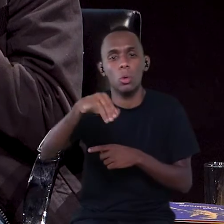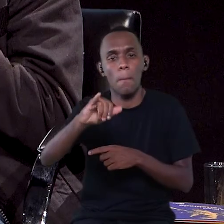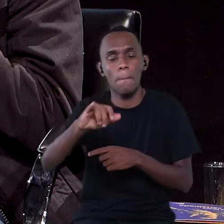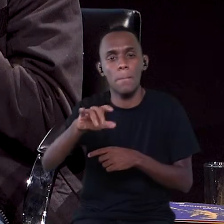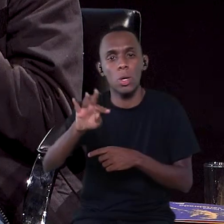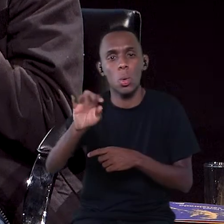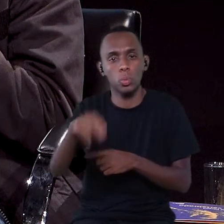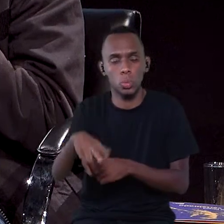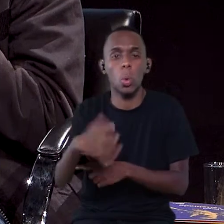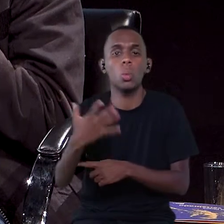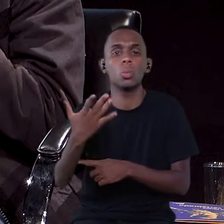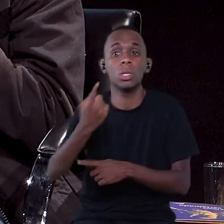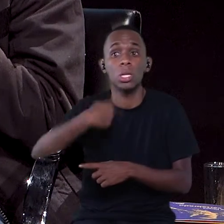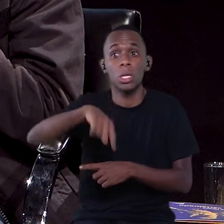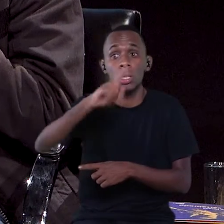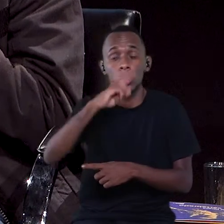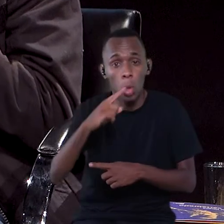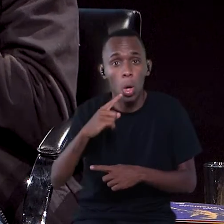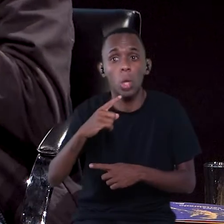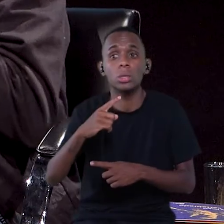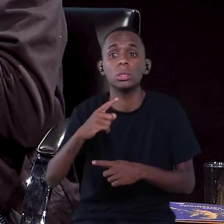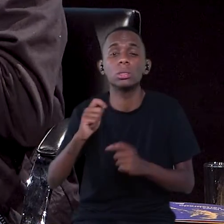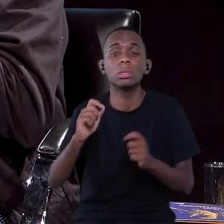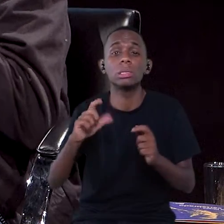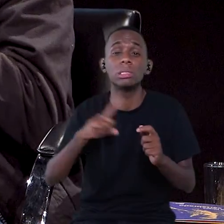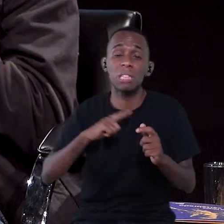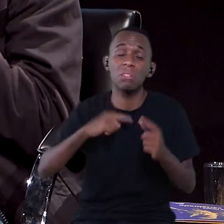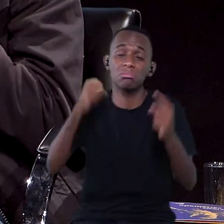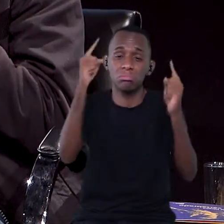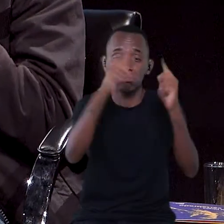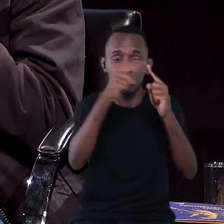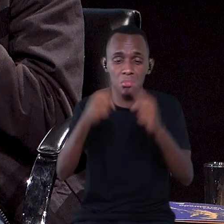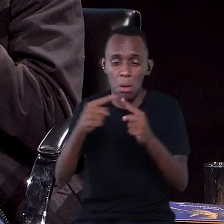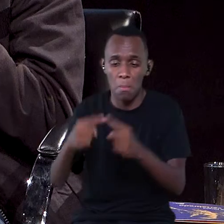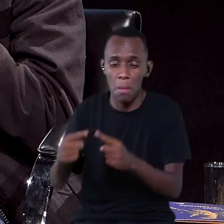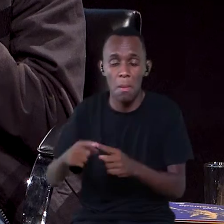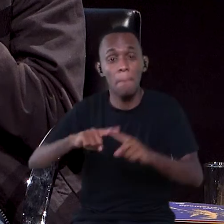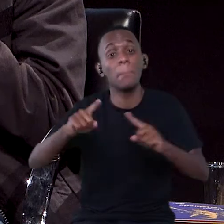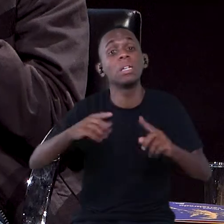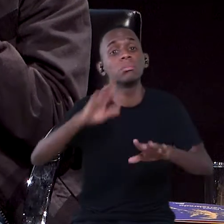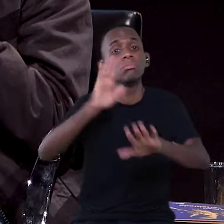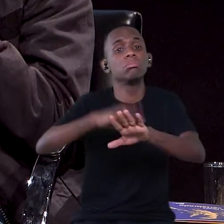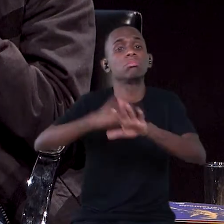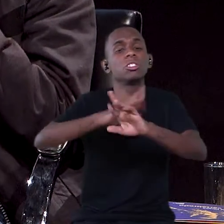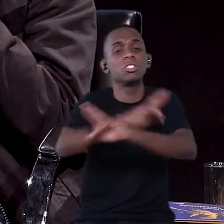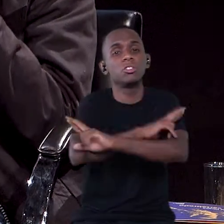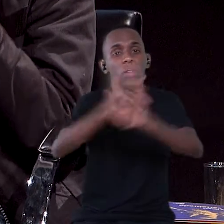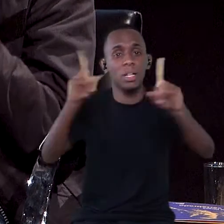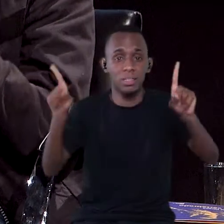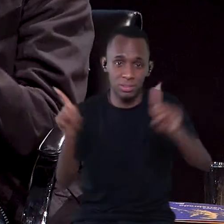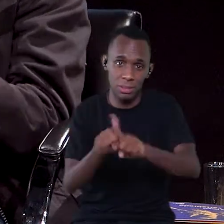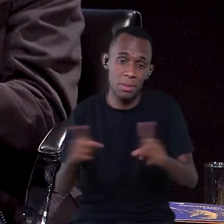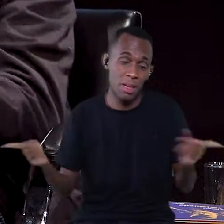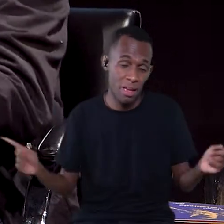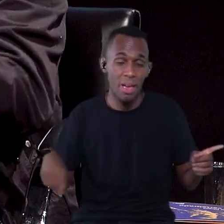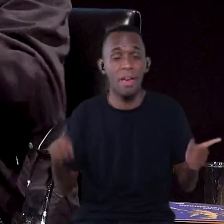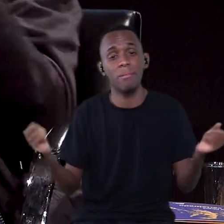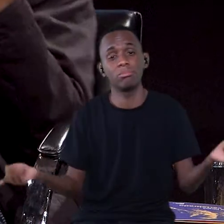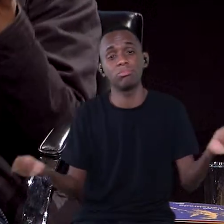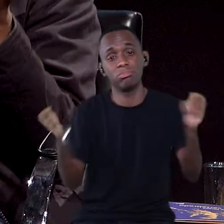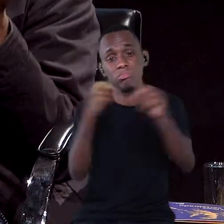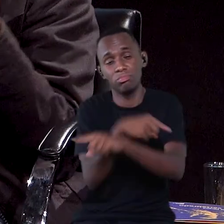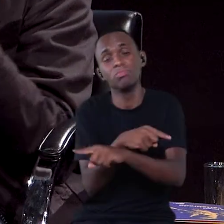nos dispersamos no mundo, temos pontos comuns, mas somos cada vez mais diferentes, né? É um pouco o contrário do